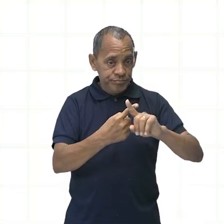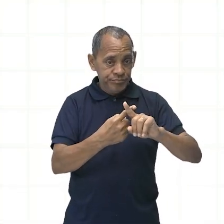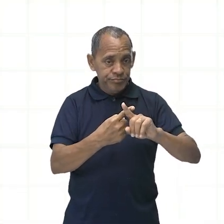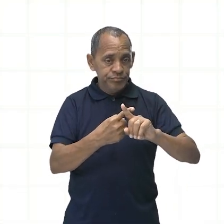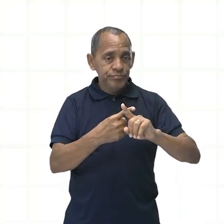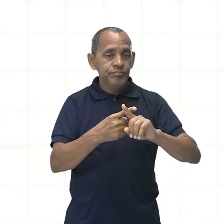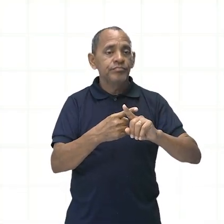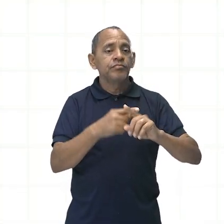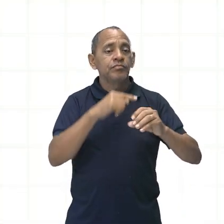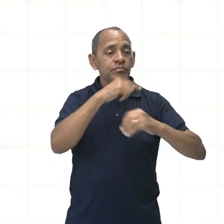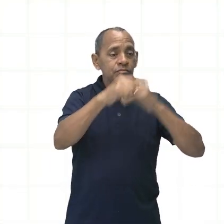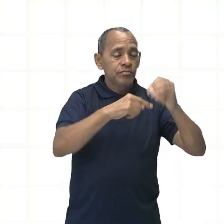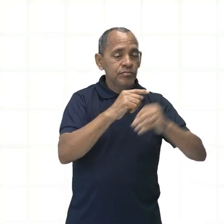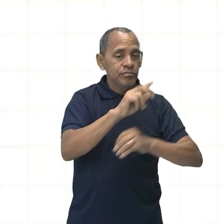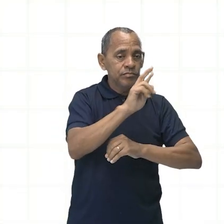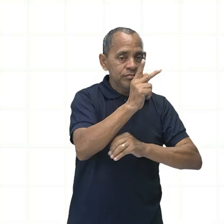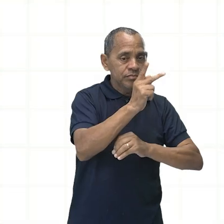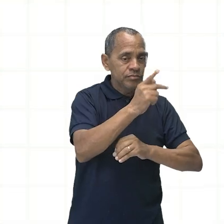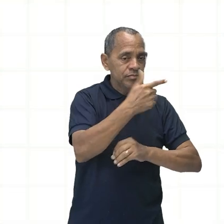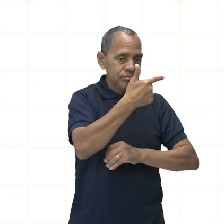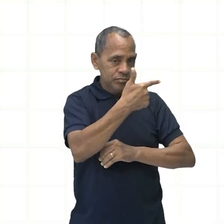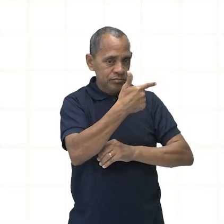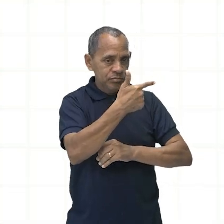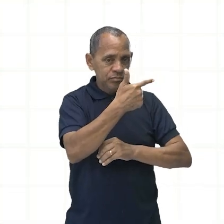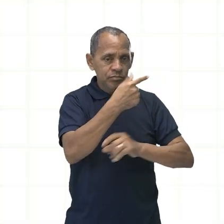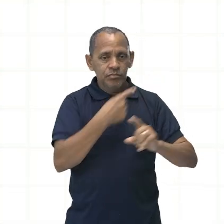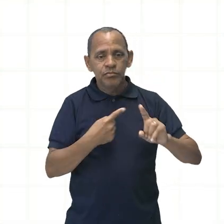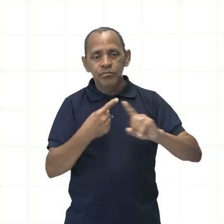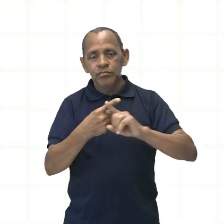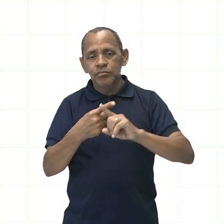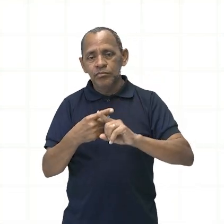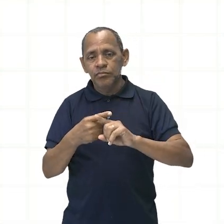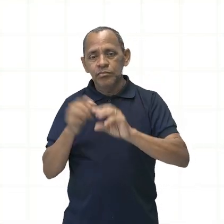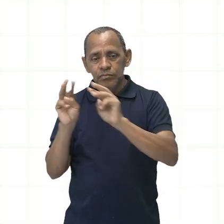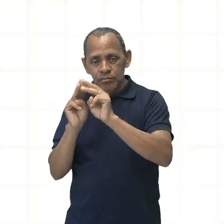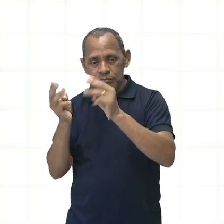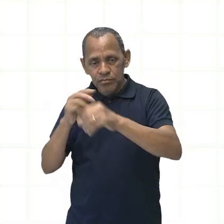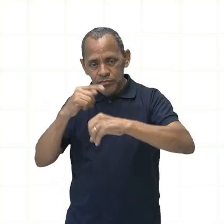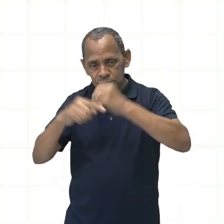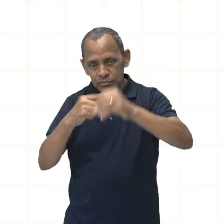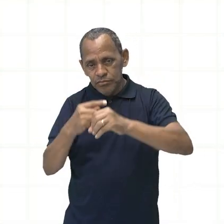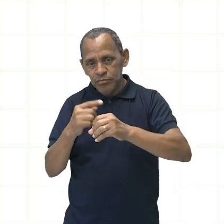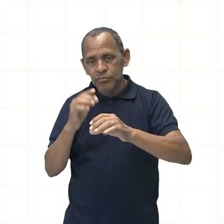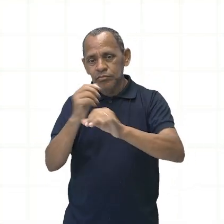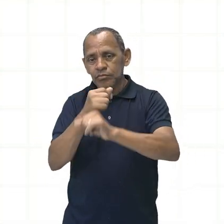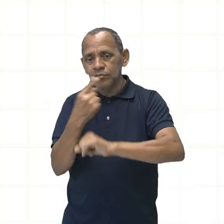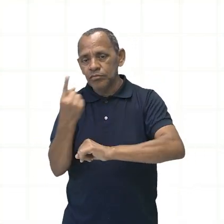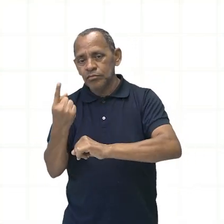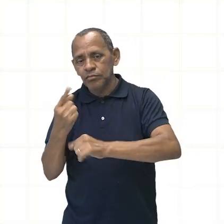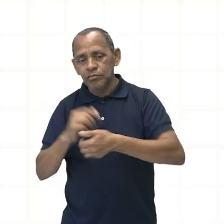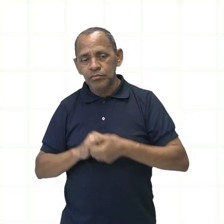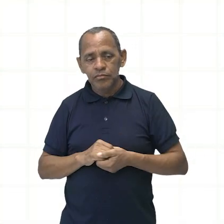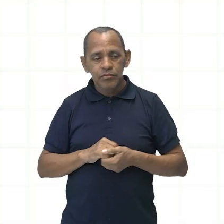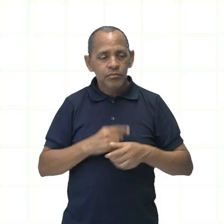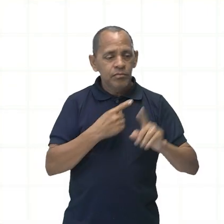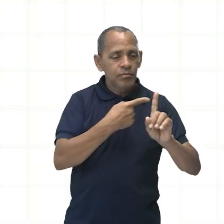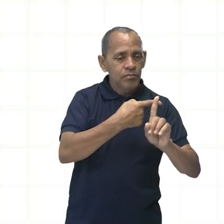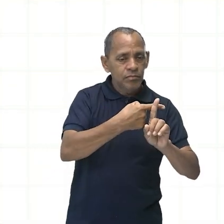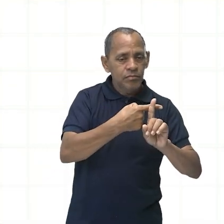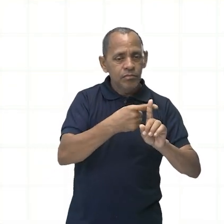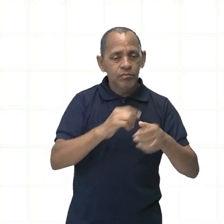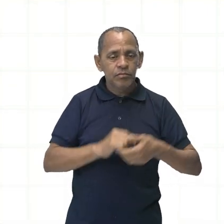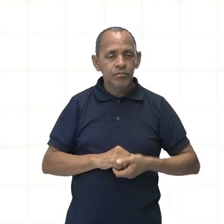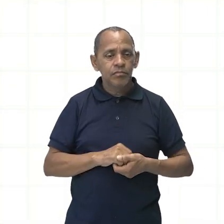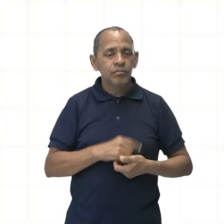quantidade de átomos, no caso do hidrogênio, o 2, vezes a sua massa atômica, que é 1, mais o valor